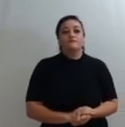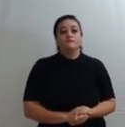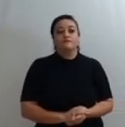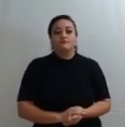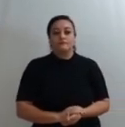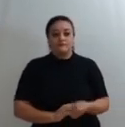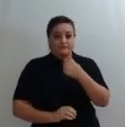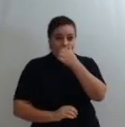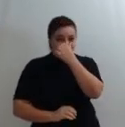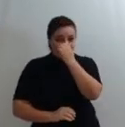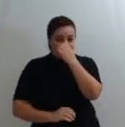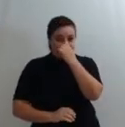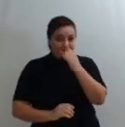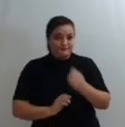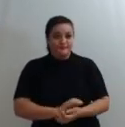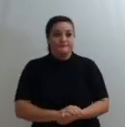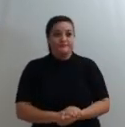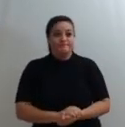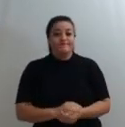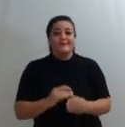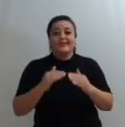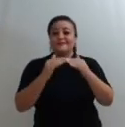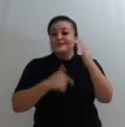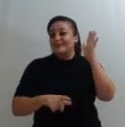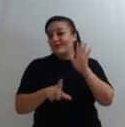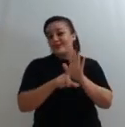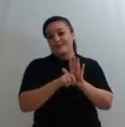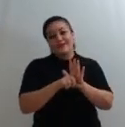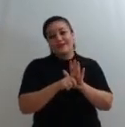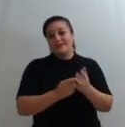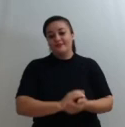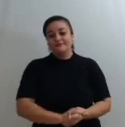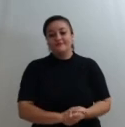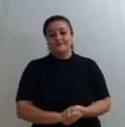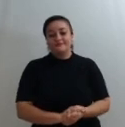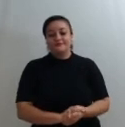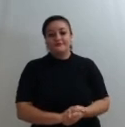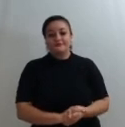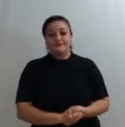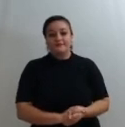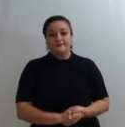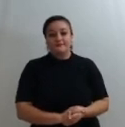permissivo legal. Creiam, Vossa Excelência, ela não apontou o permissivo legal